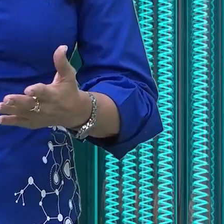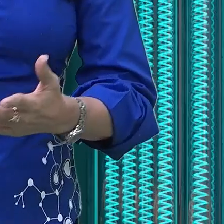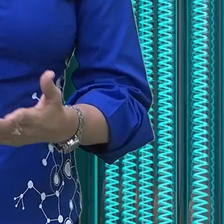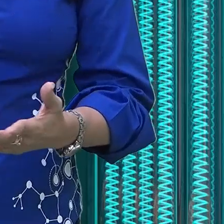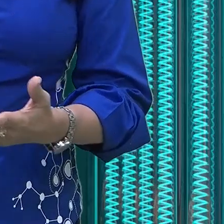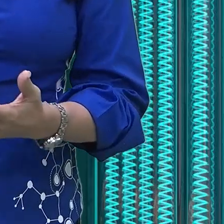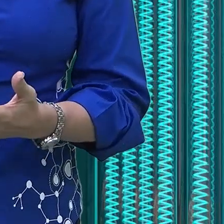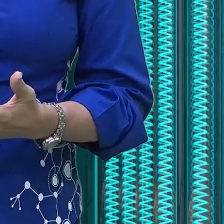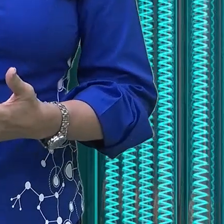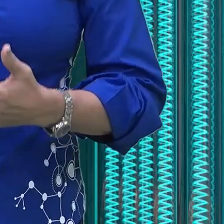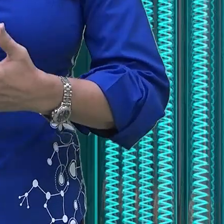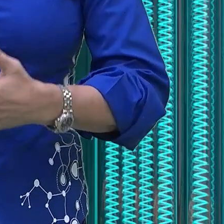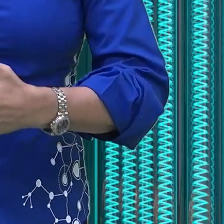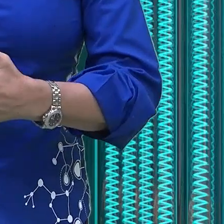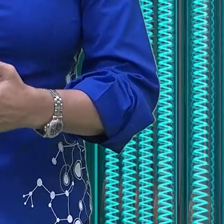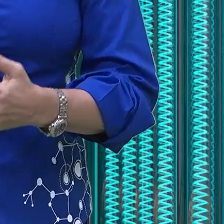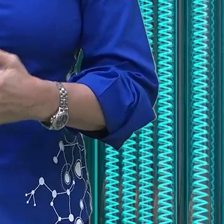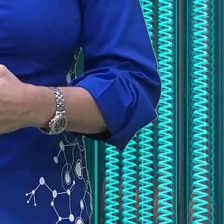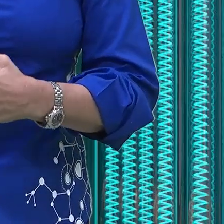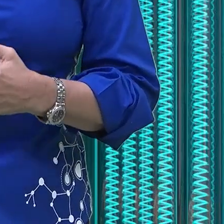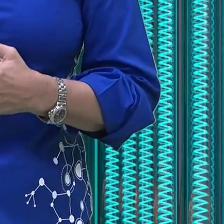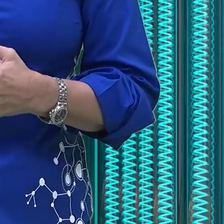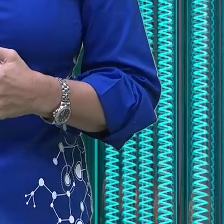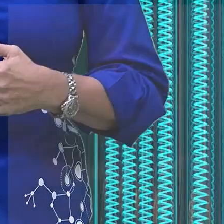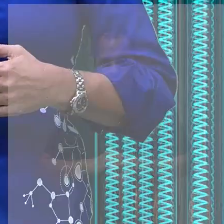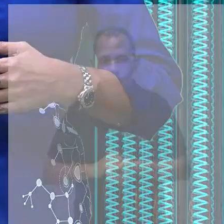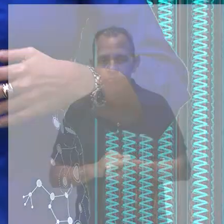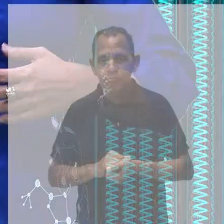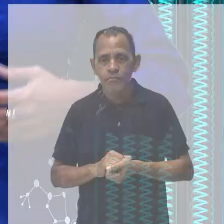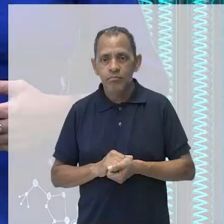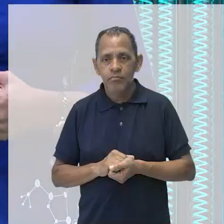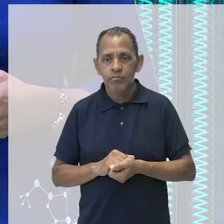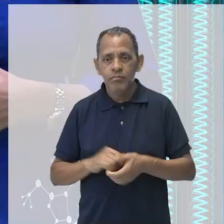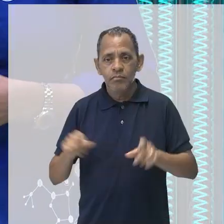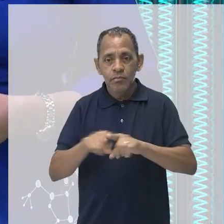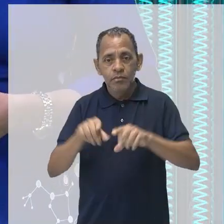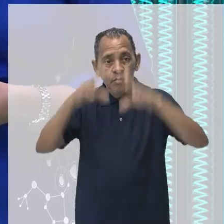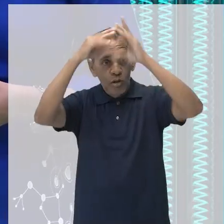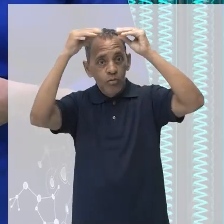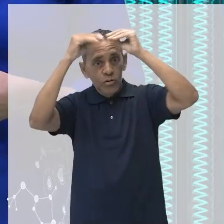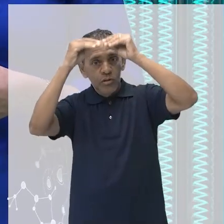abstrata, né? Como vocês puderam observar, então, através do gesto, o